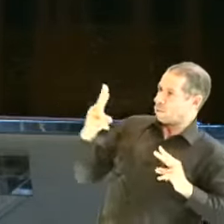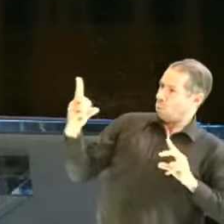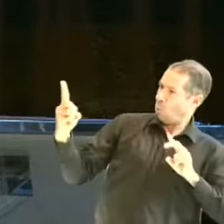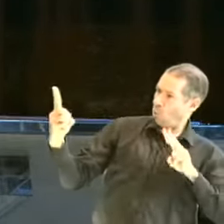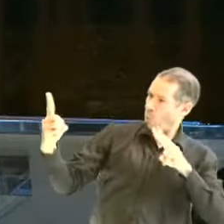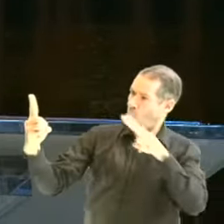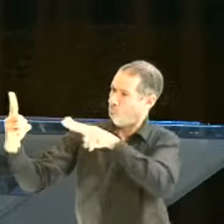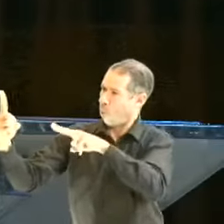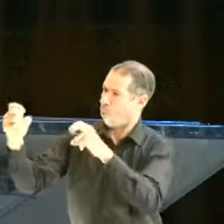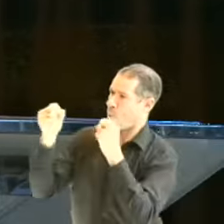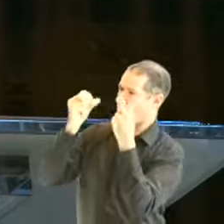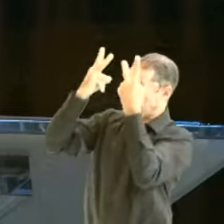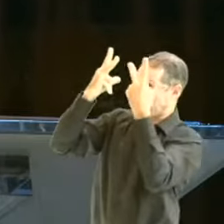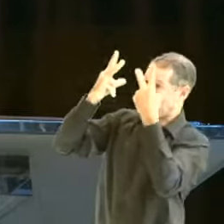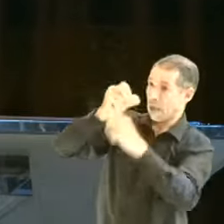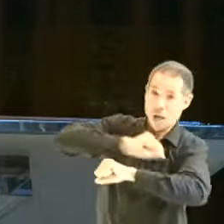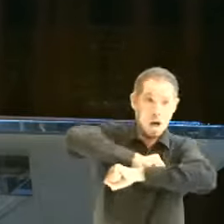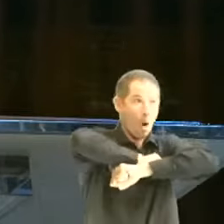ele, porque